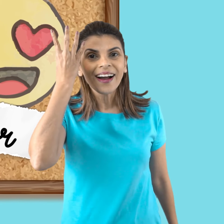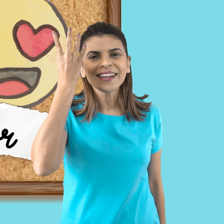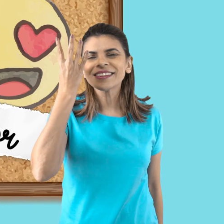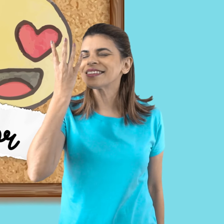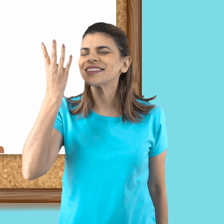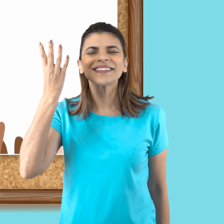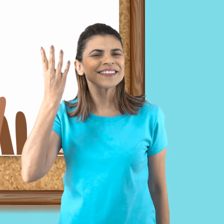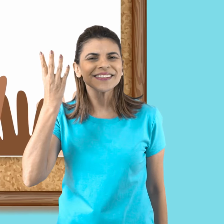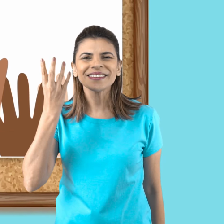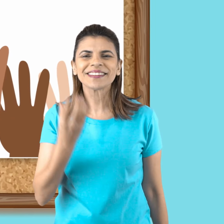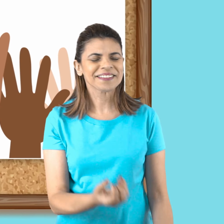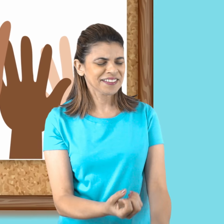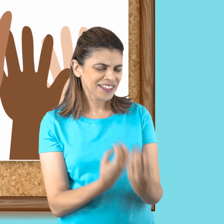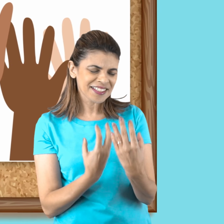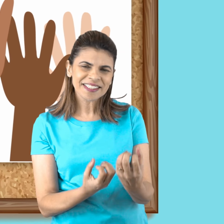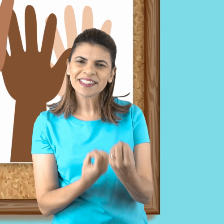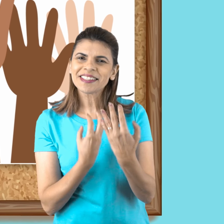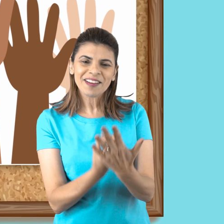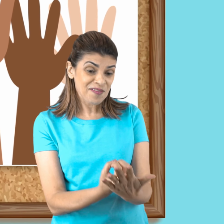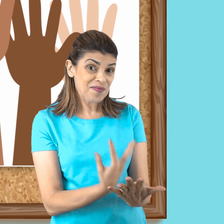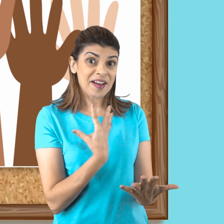és a rainha do